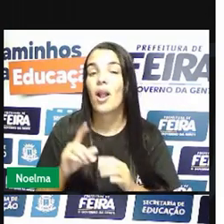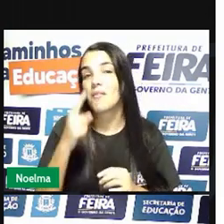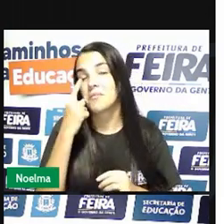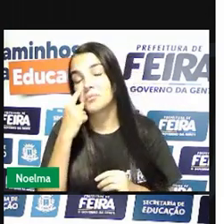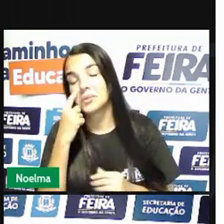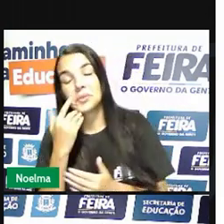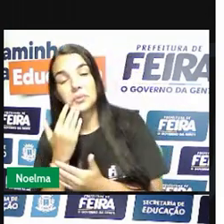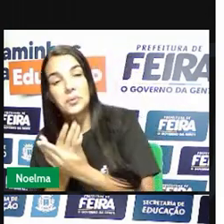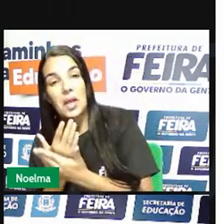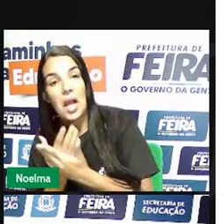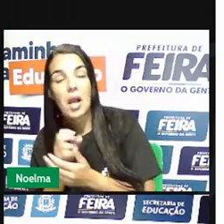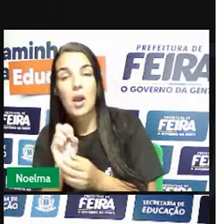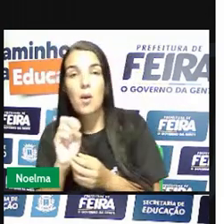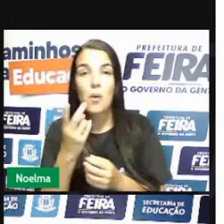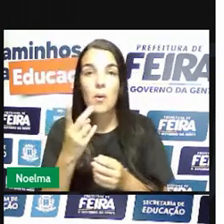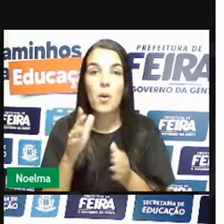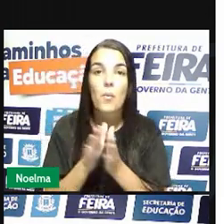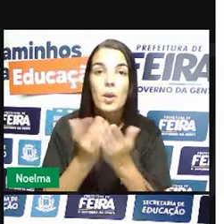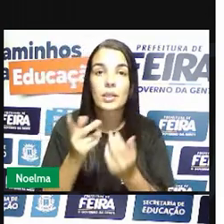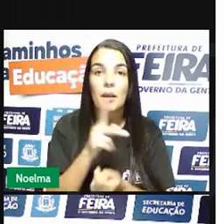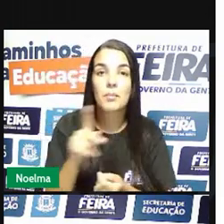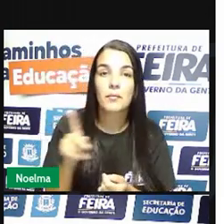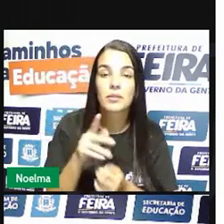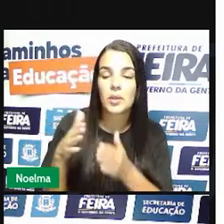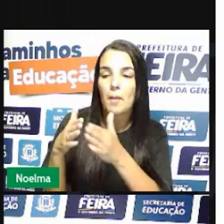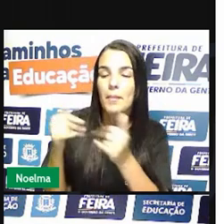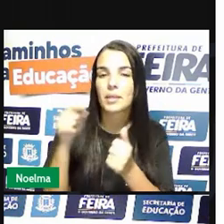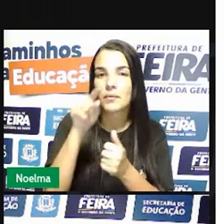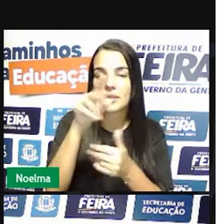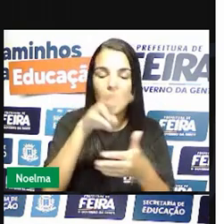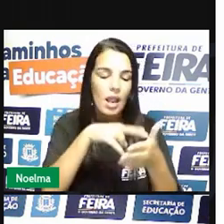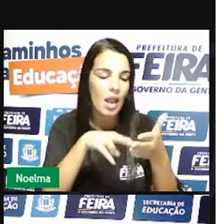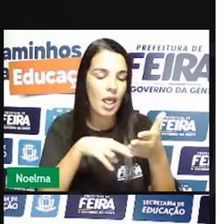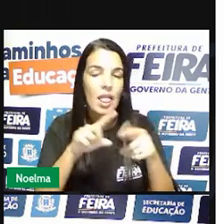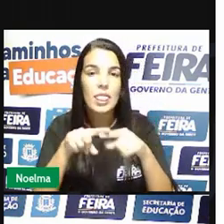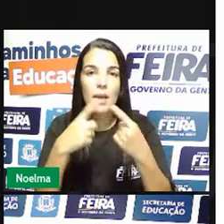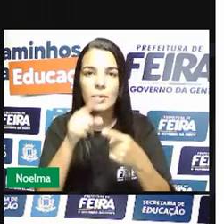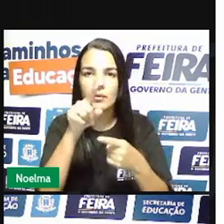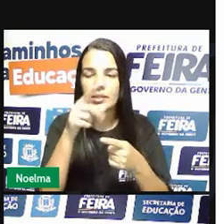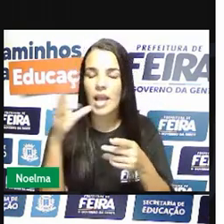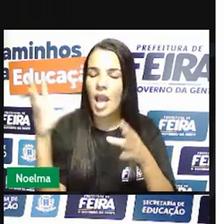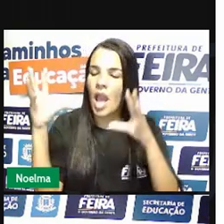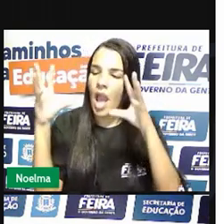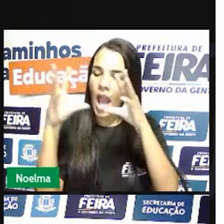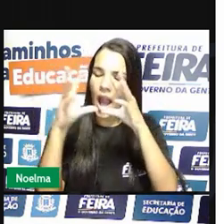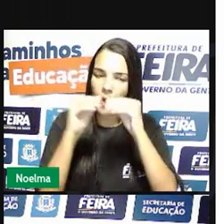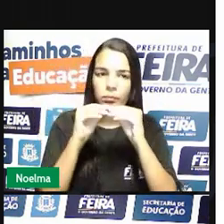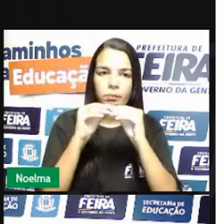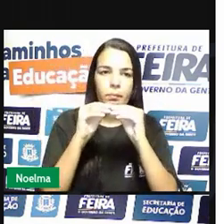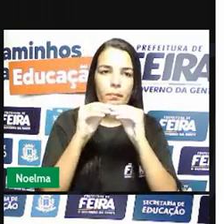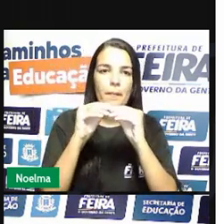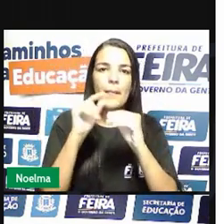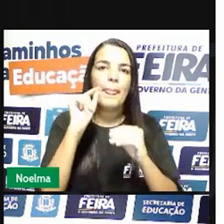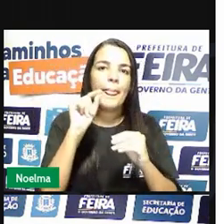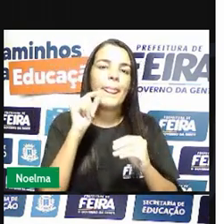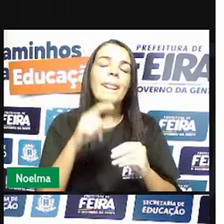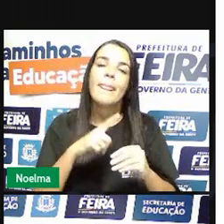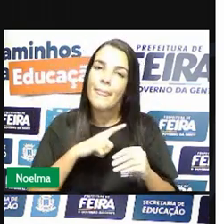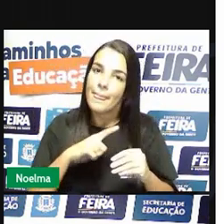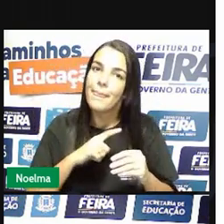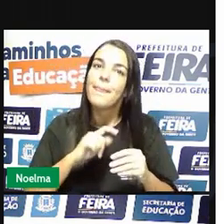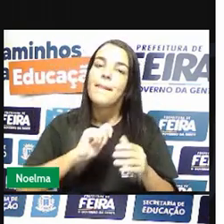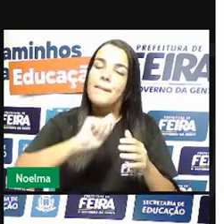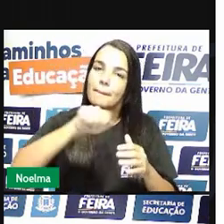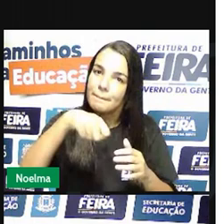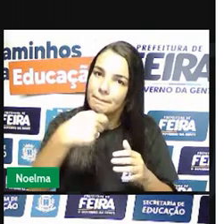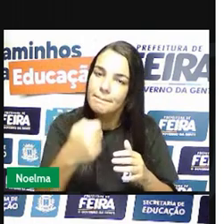quando a professora pede para vocês lerem um texto, depois vocês fazerem um resumo daquele texto, o resumo é um tipo de